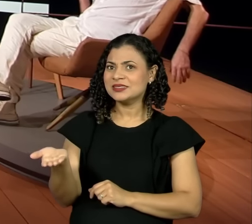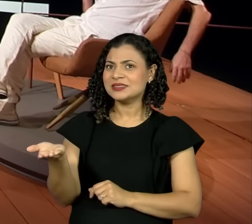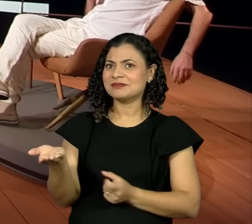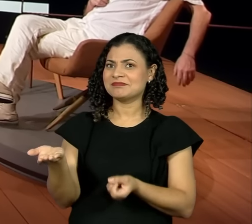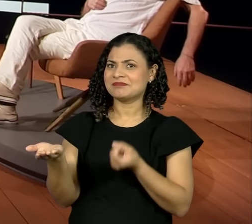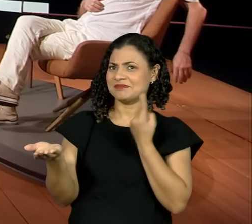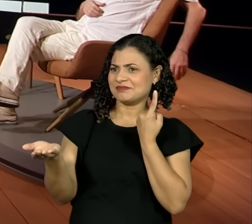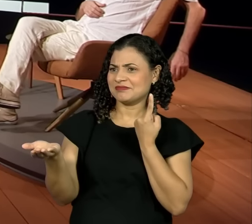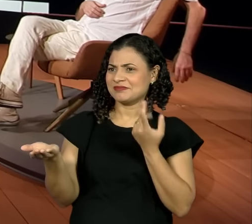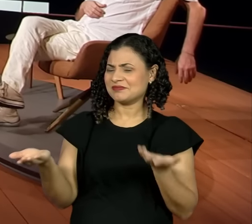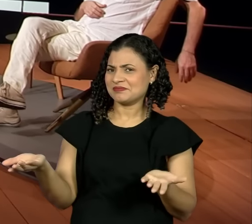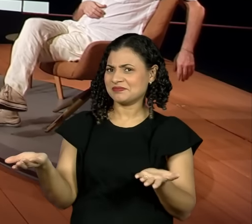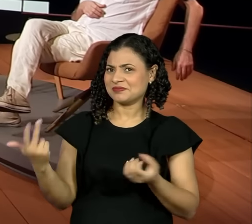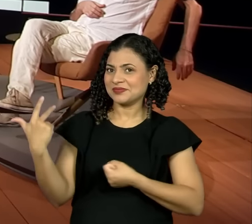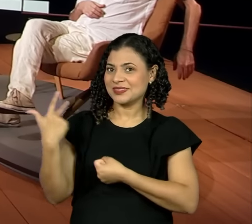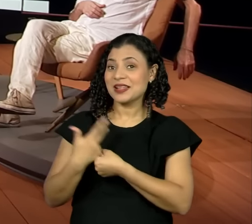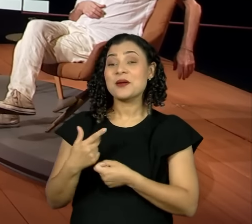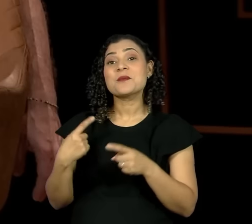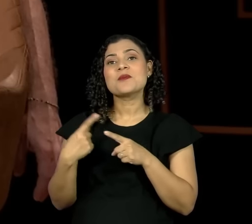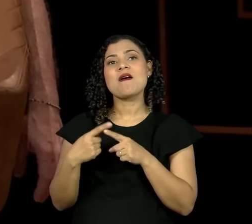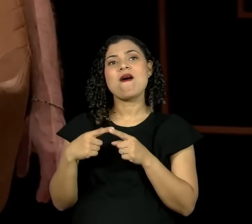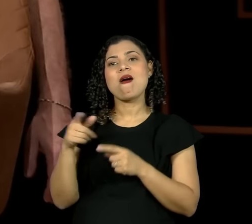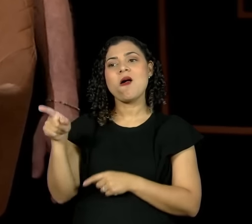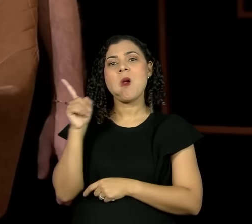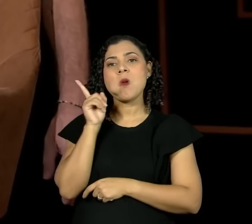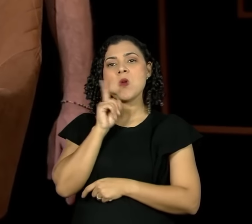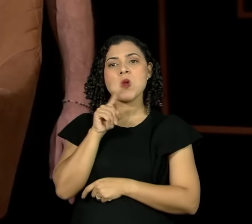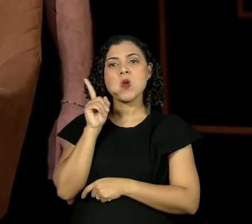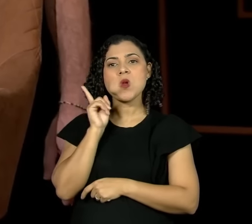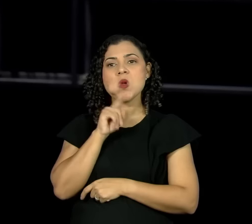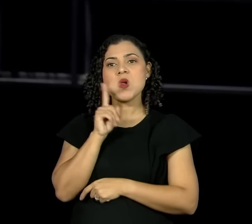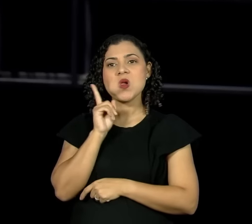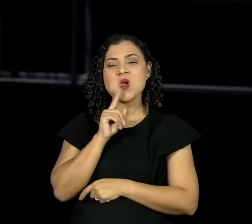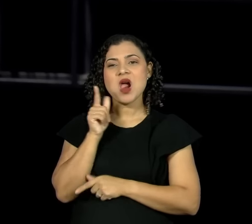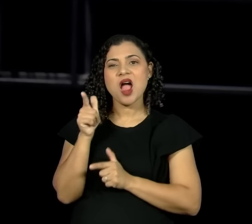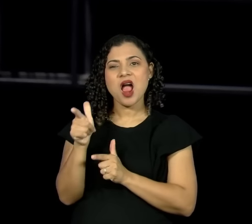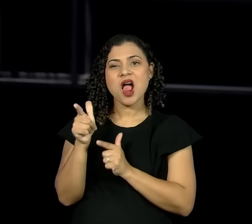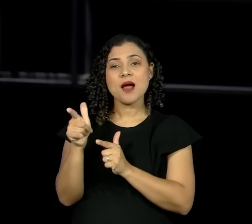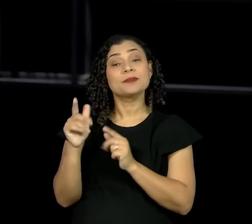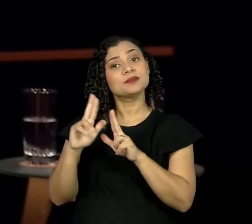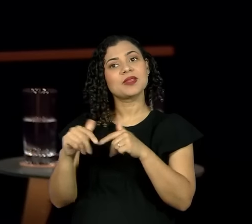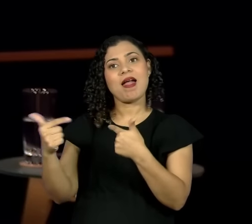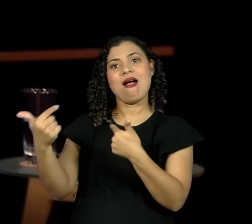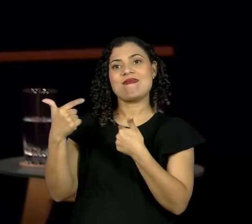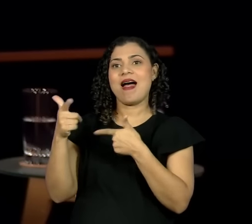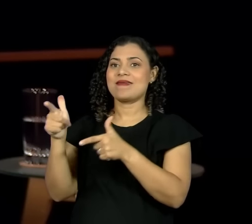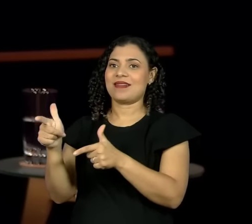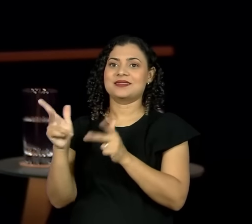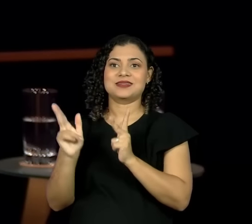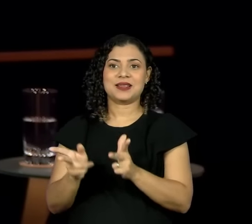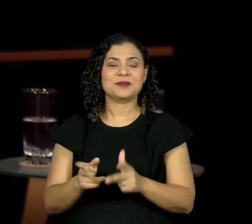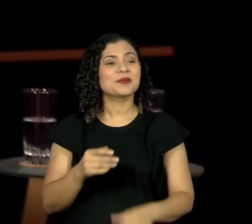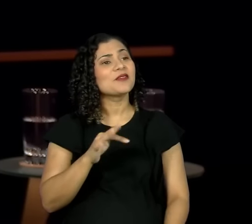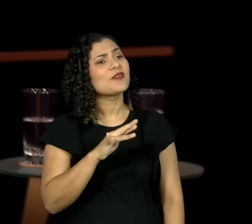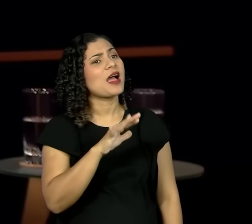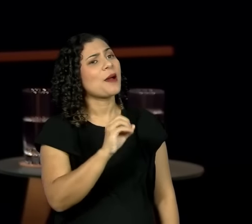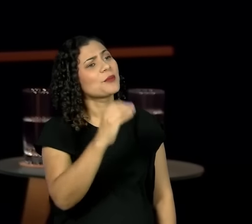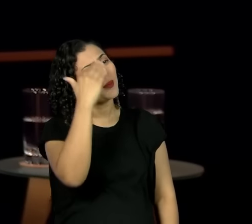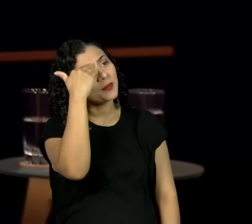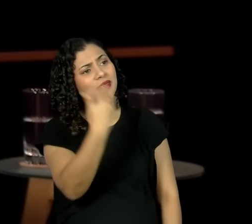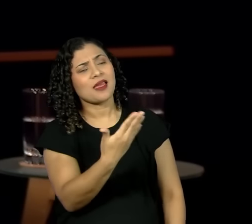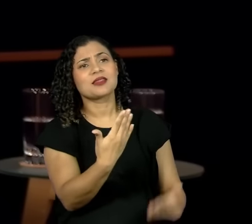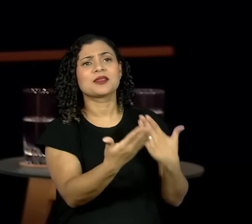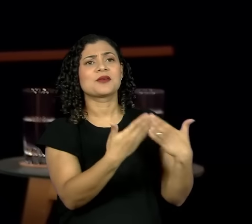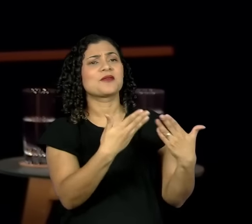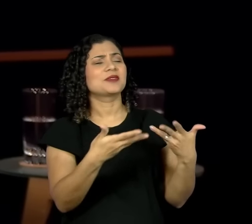tipo porque era de um cinismo assim e aí a gente ficou com essa brincadeira Fábio Muito obrigado foi uma conversa muito